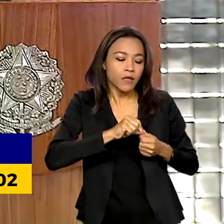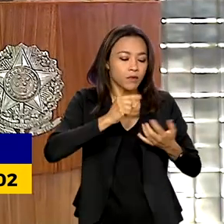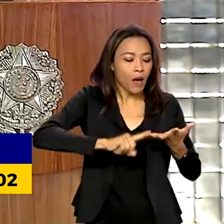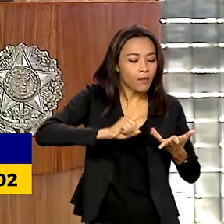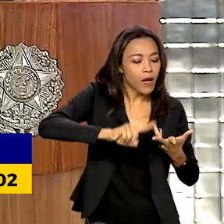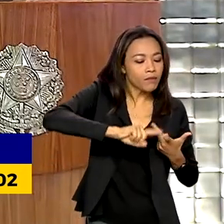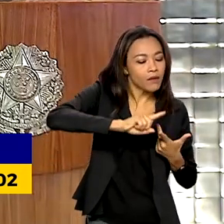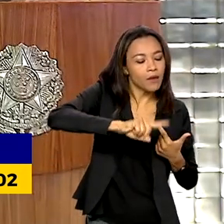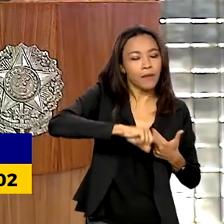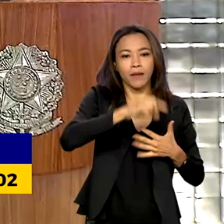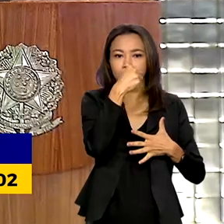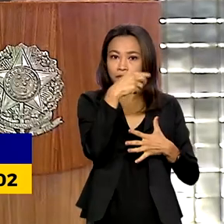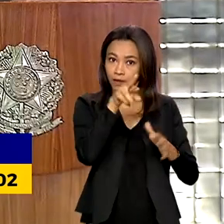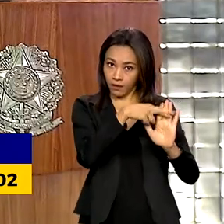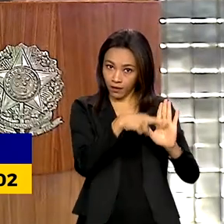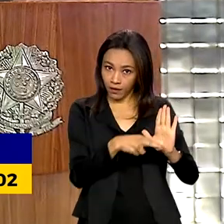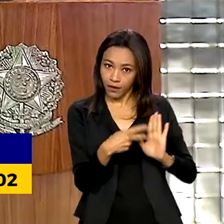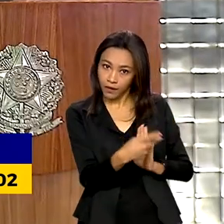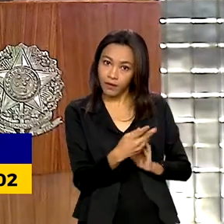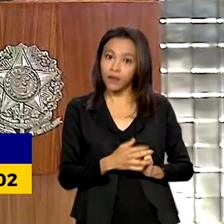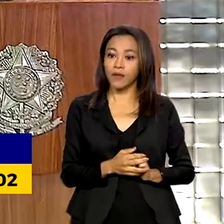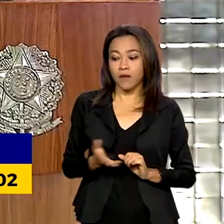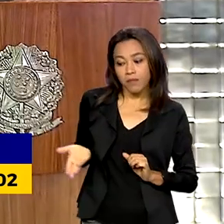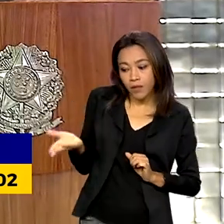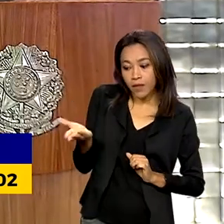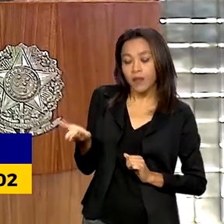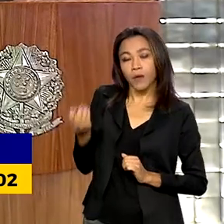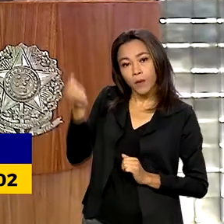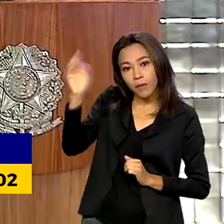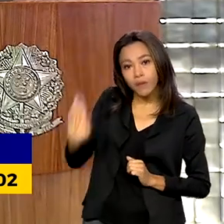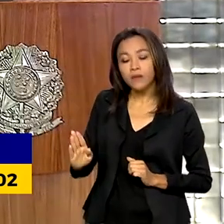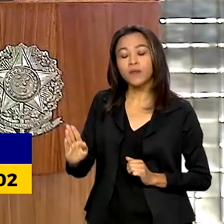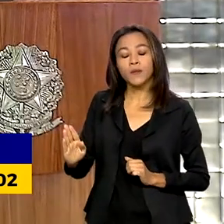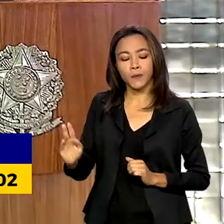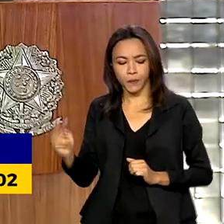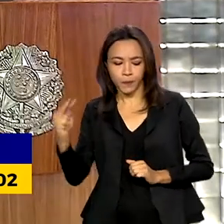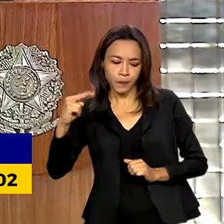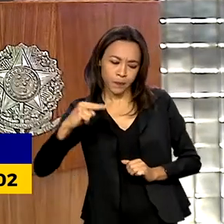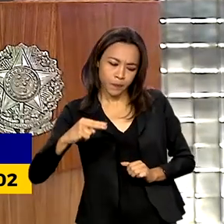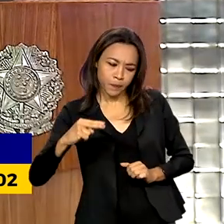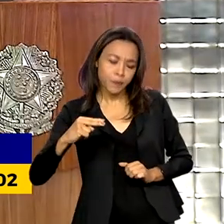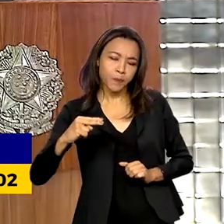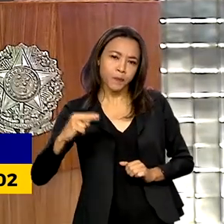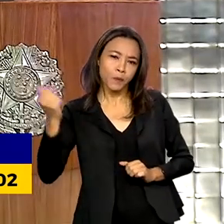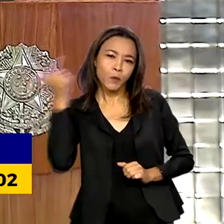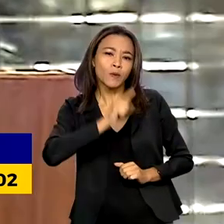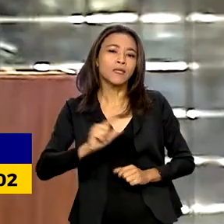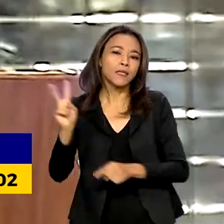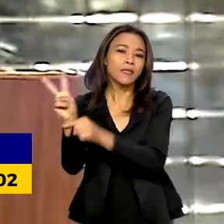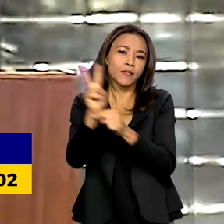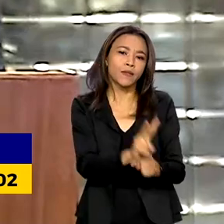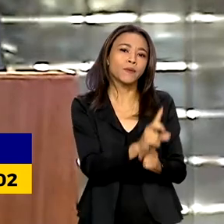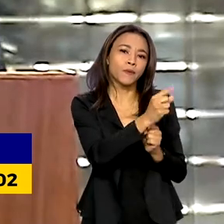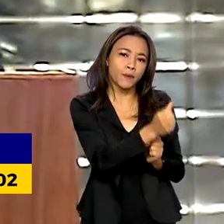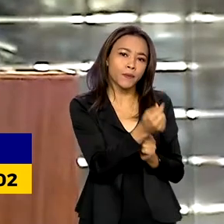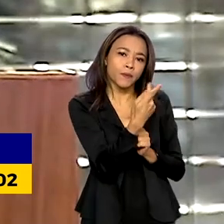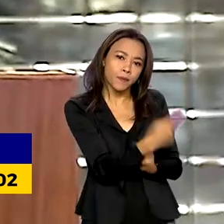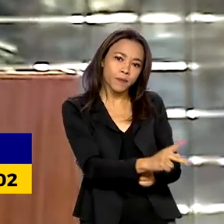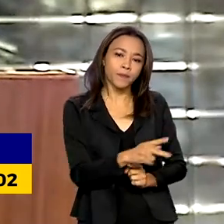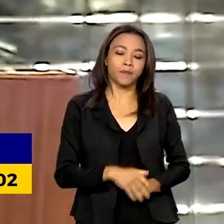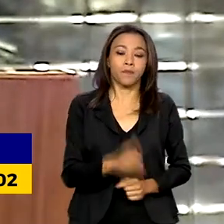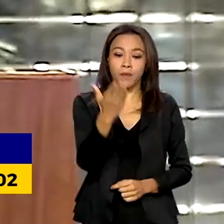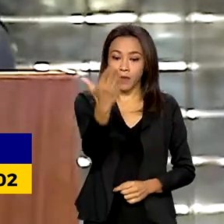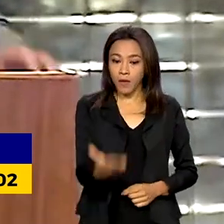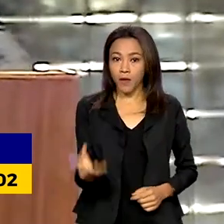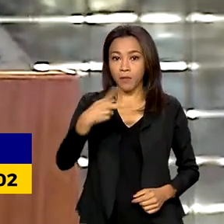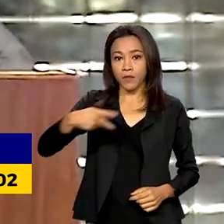fiduciárias, para que o Brasil possa fazer esses empréstimos. O presidente Lula